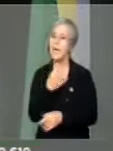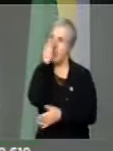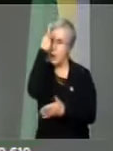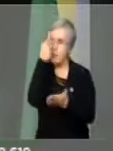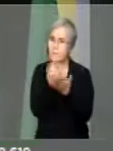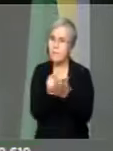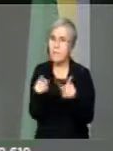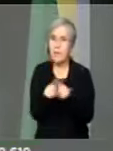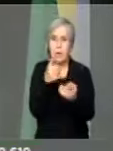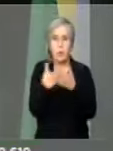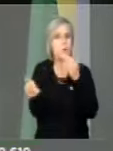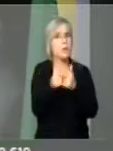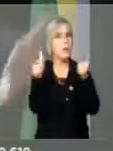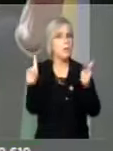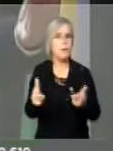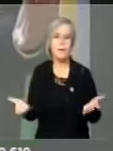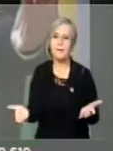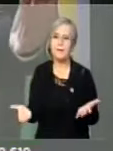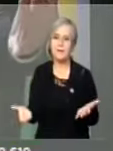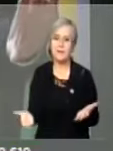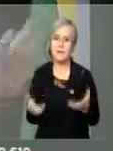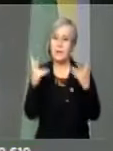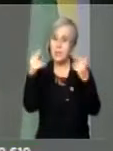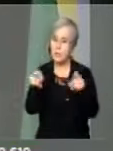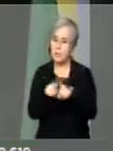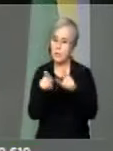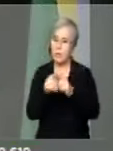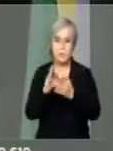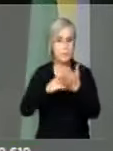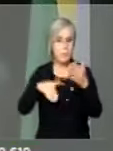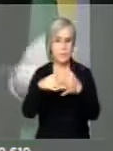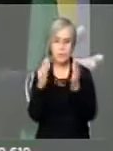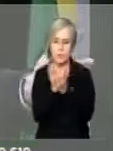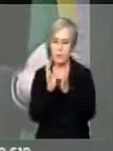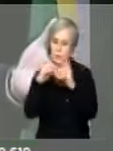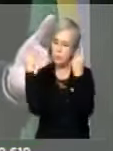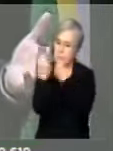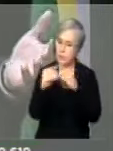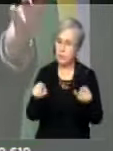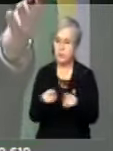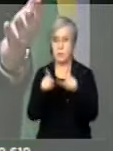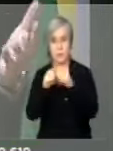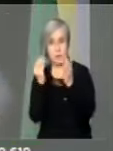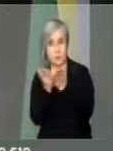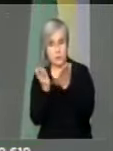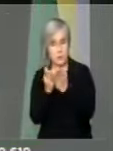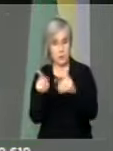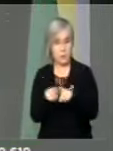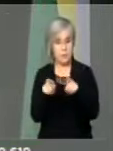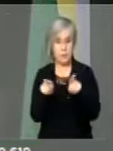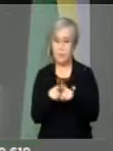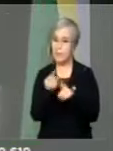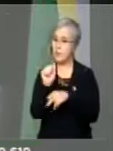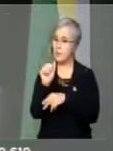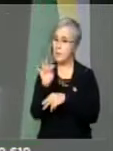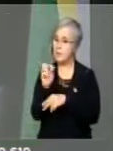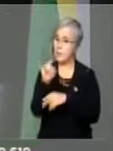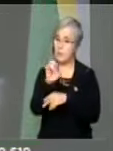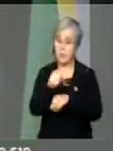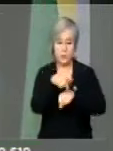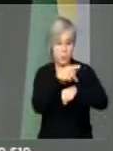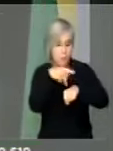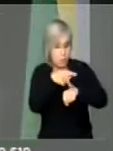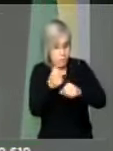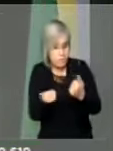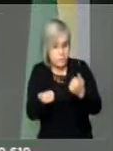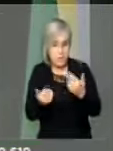também nos espaços públicos, assim como os ubandistas, os evangélicos e os ateus. O Estado laico propicia isso. O